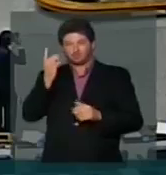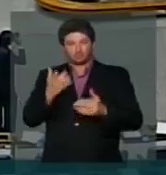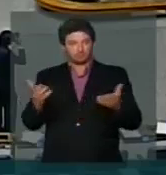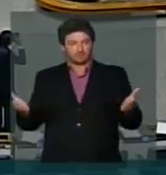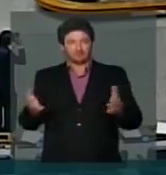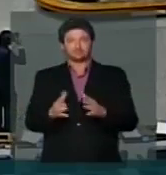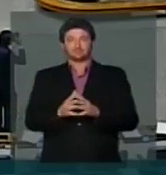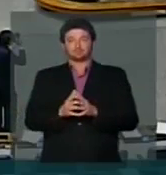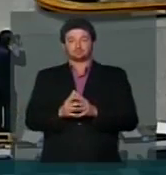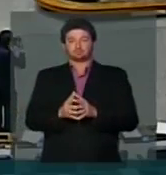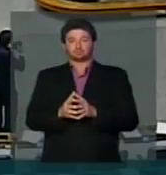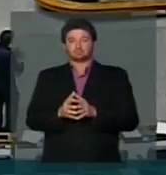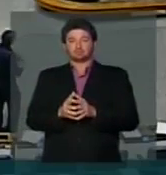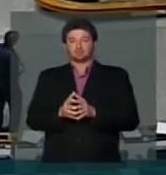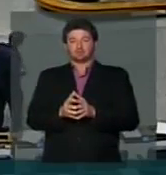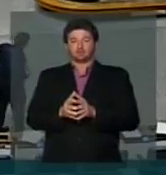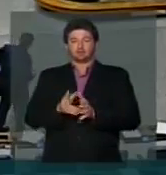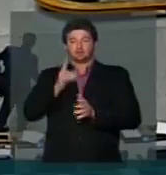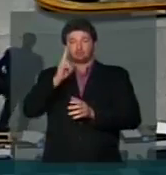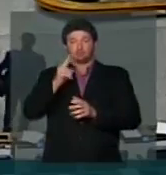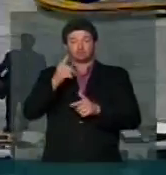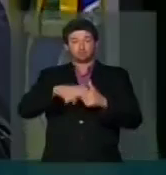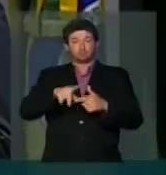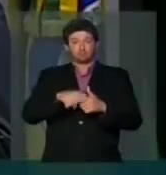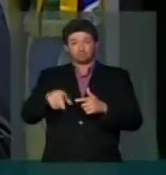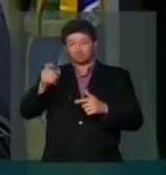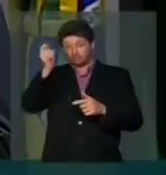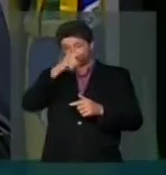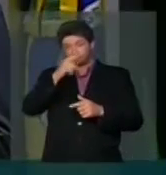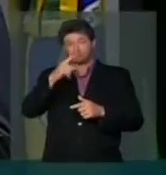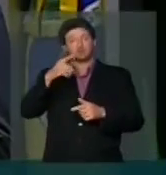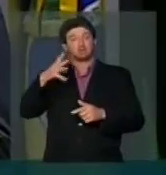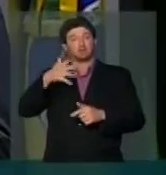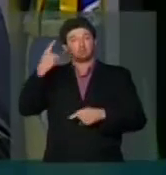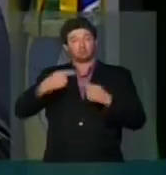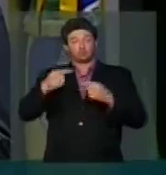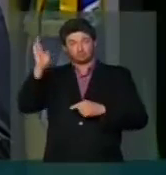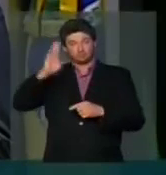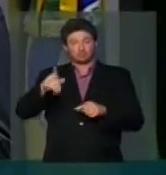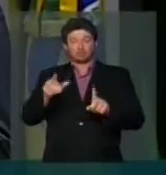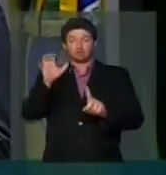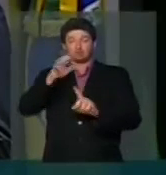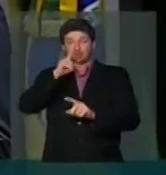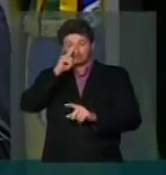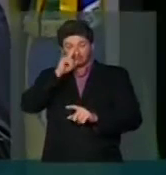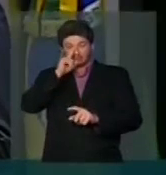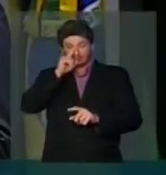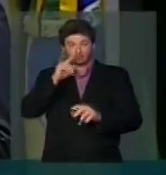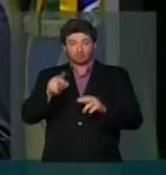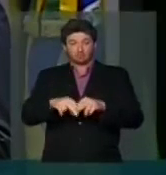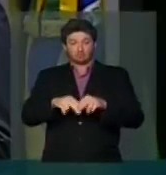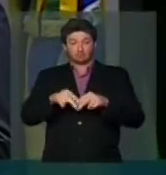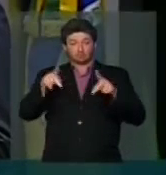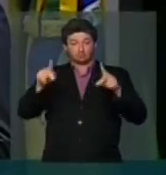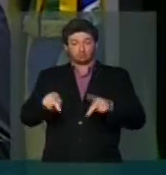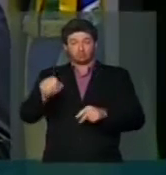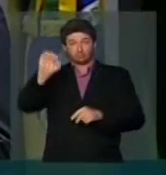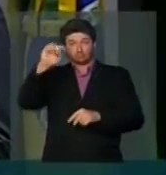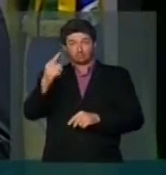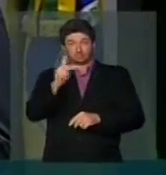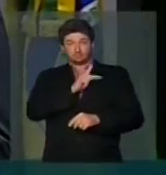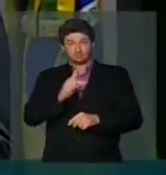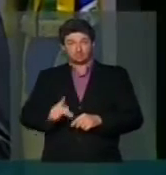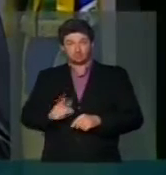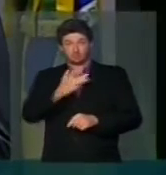Acuado por tantas dificuldades políticas e econômicas do governo petista e os graves reflexos da crise na população, o ex-presidente